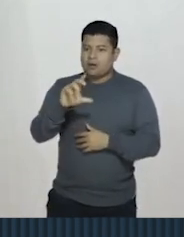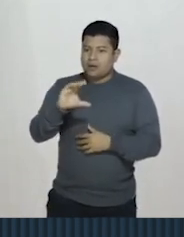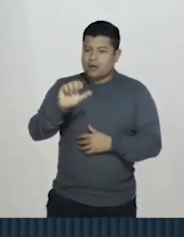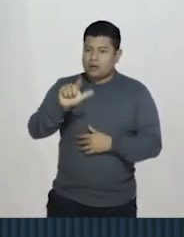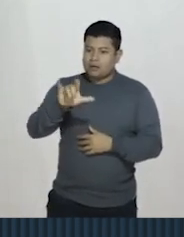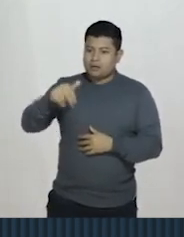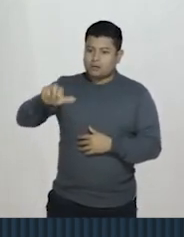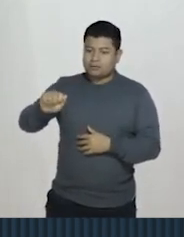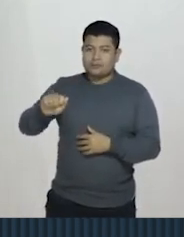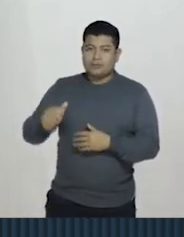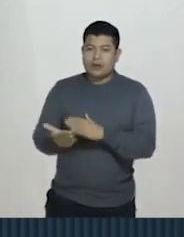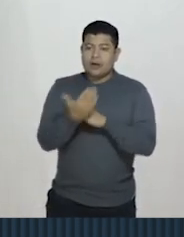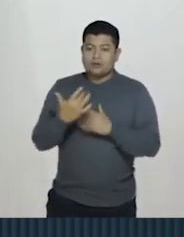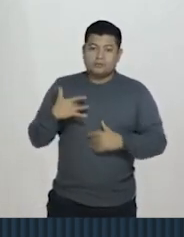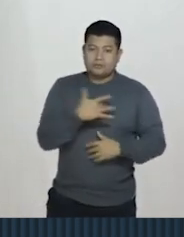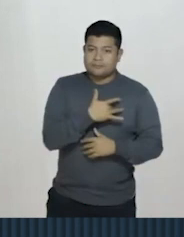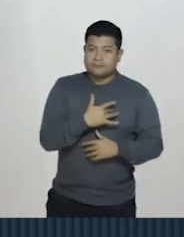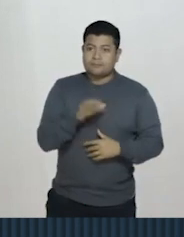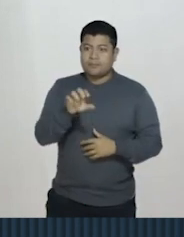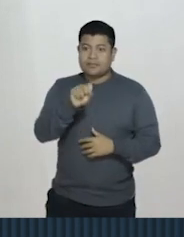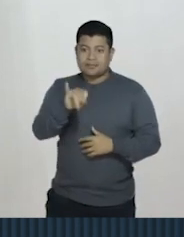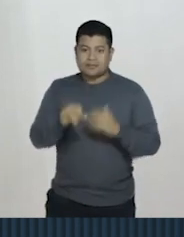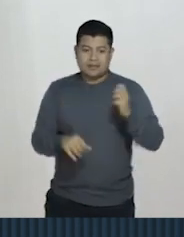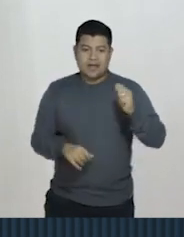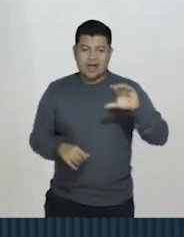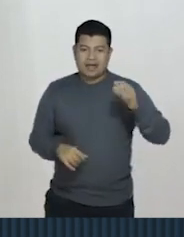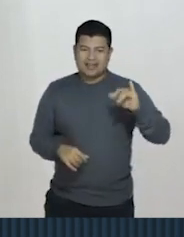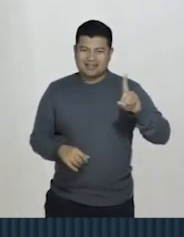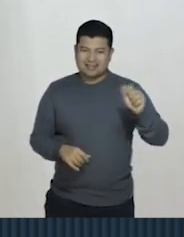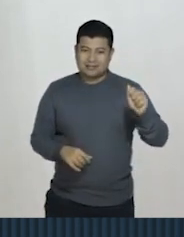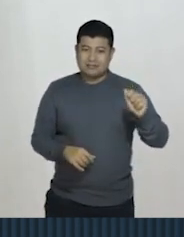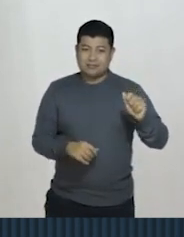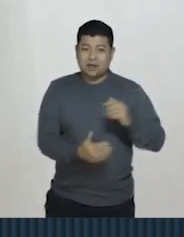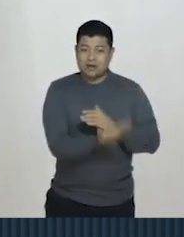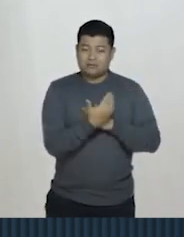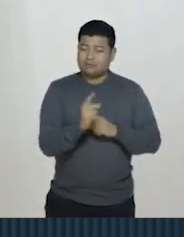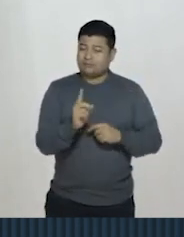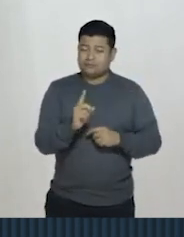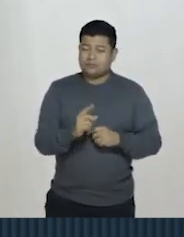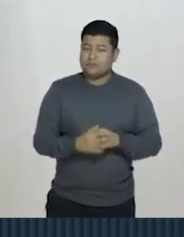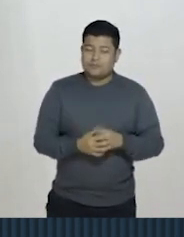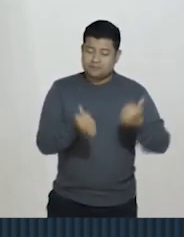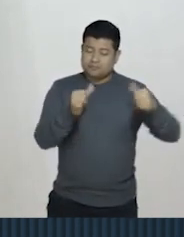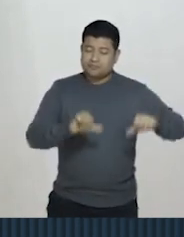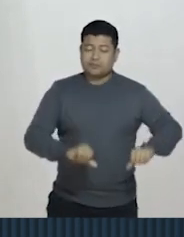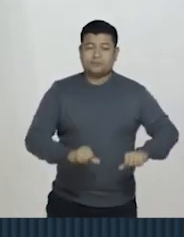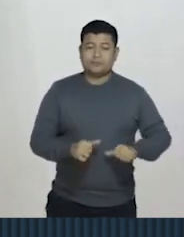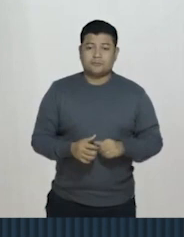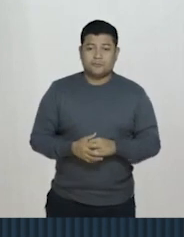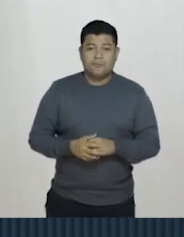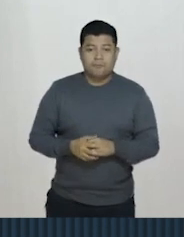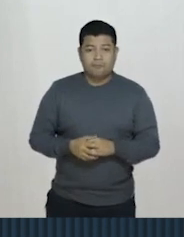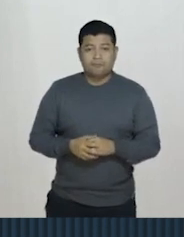a água ácida, pedra nos rins, isso e aquilo, e traz propensão ao teu corpo ter doenças. Então nós precisamos